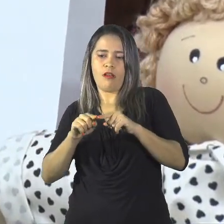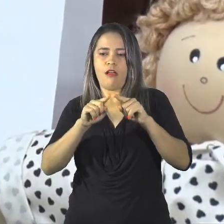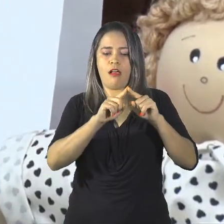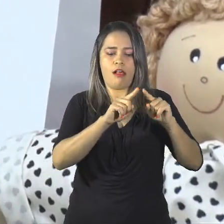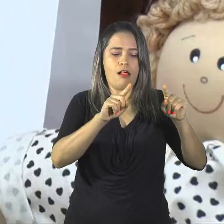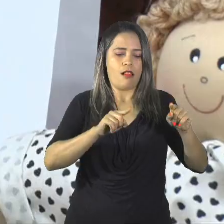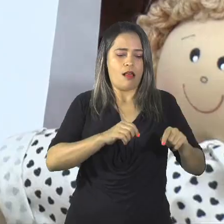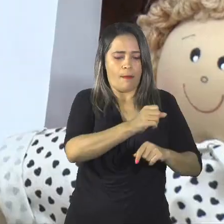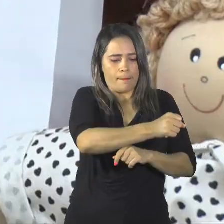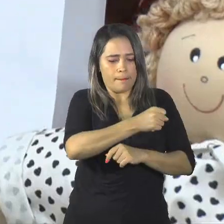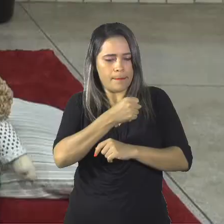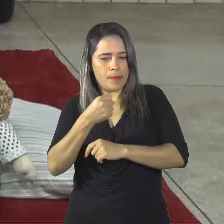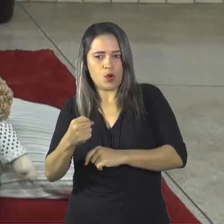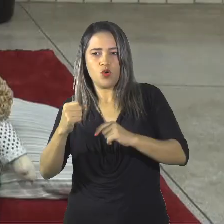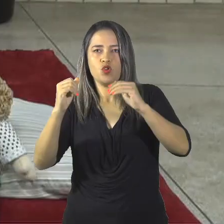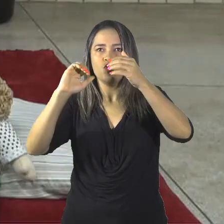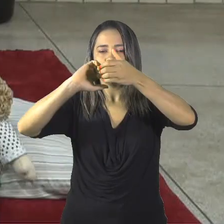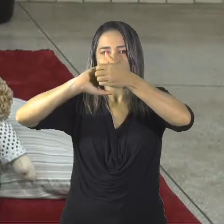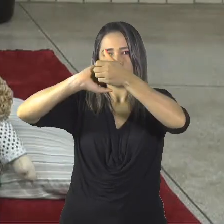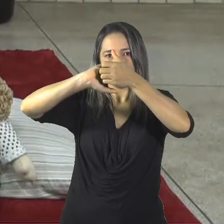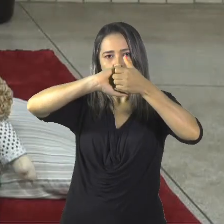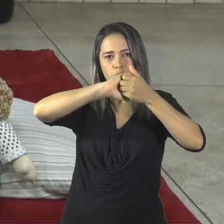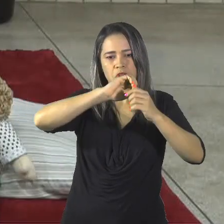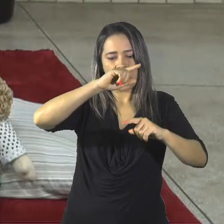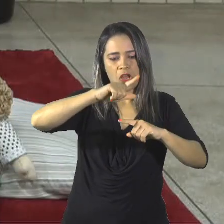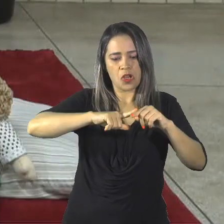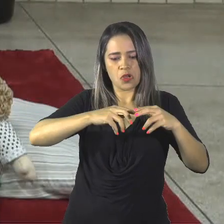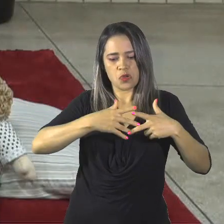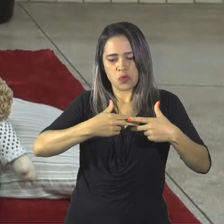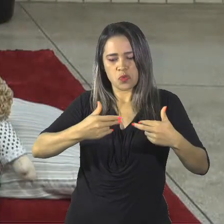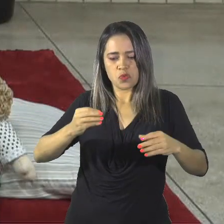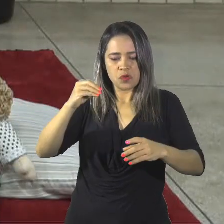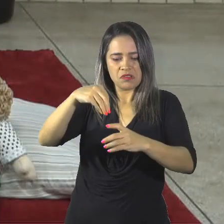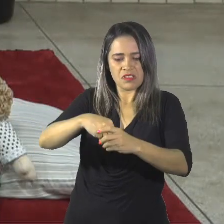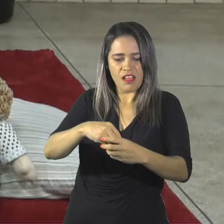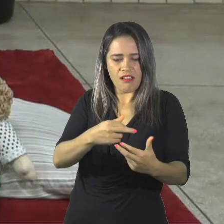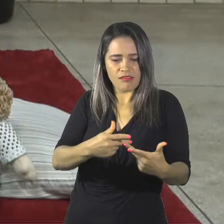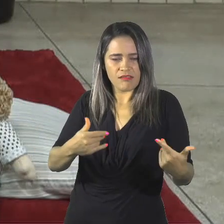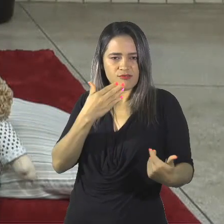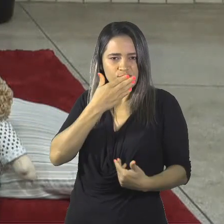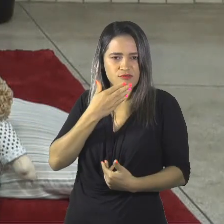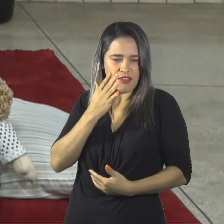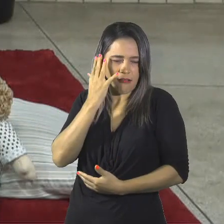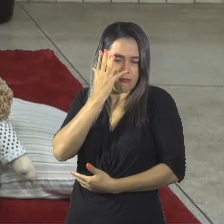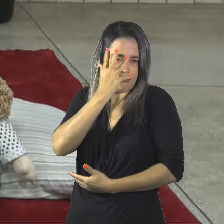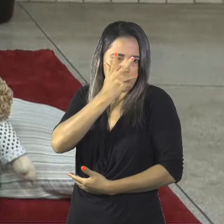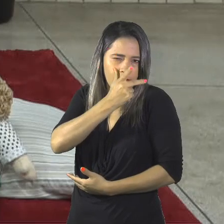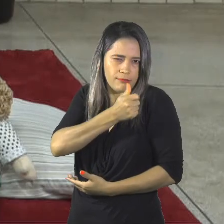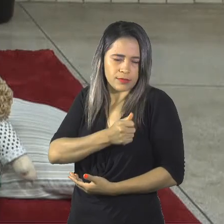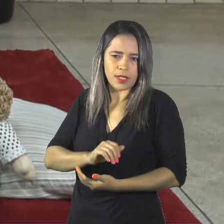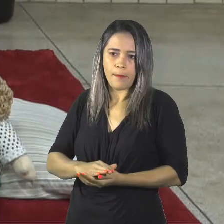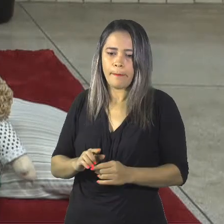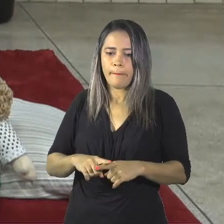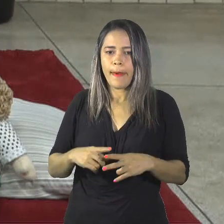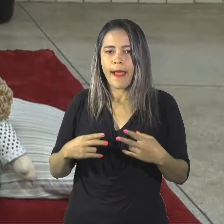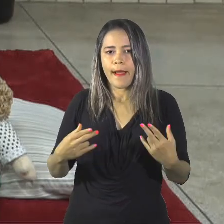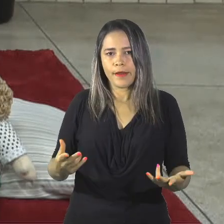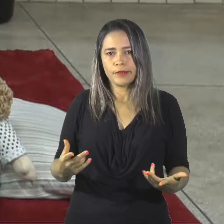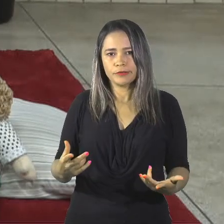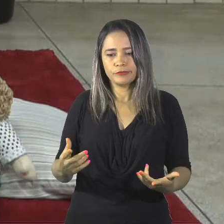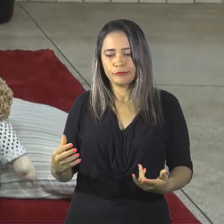o teto, os móveis, estava linda. Mas aí